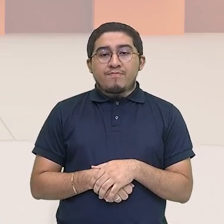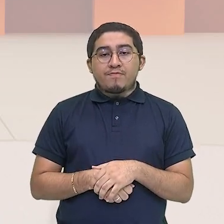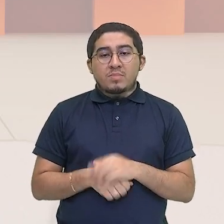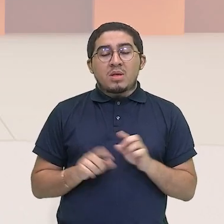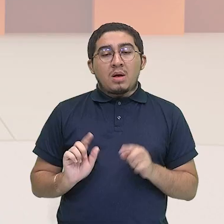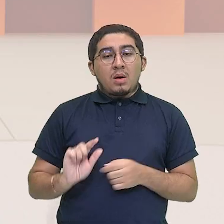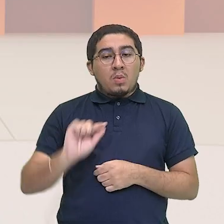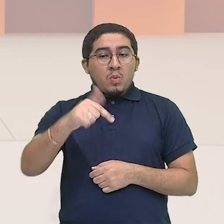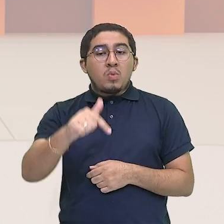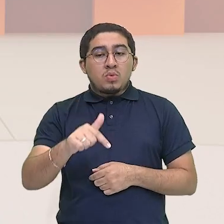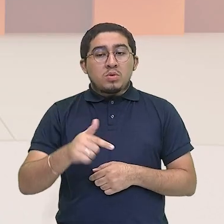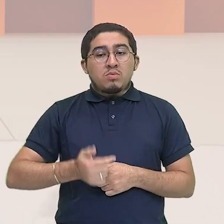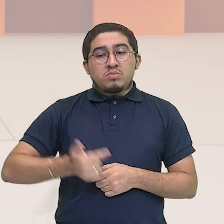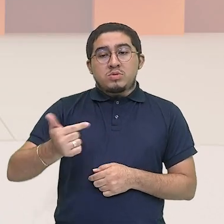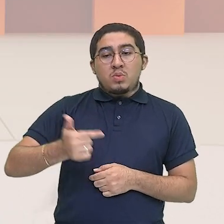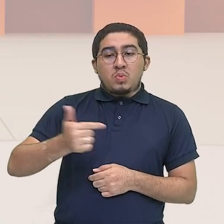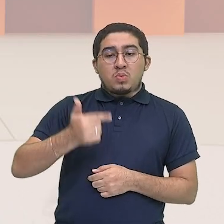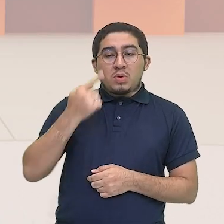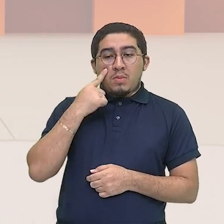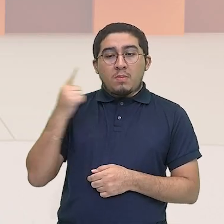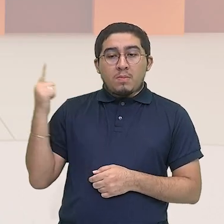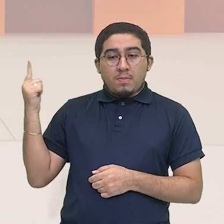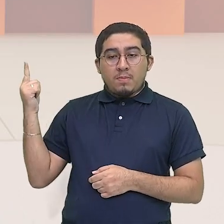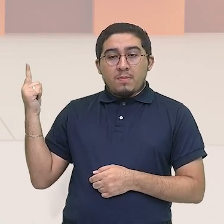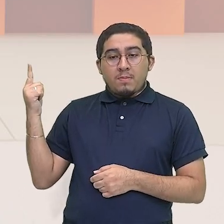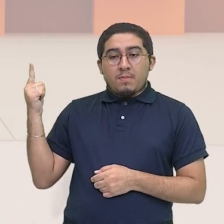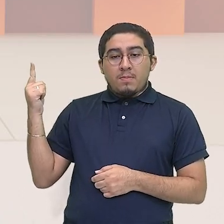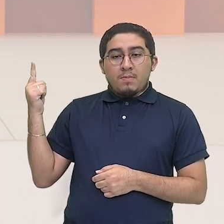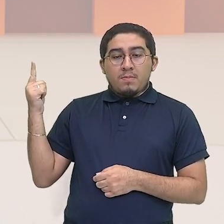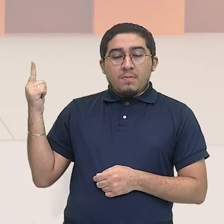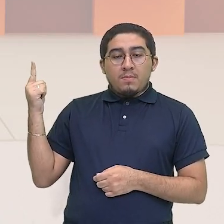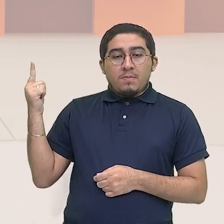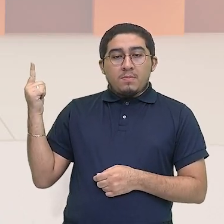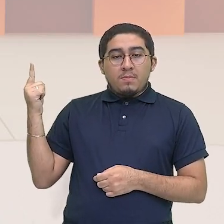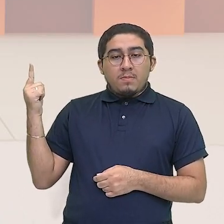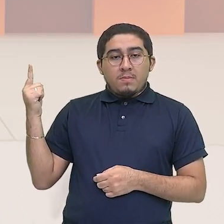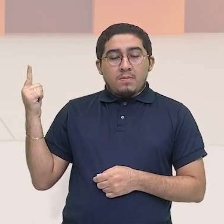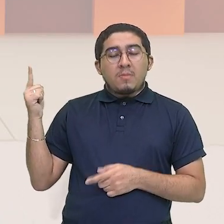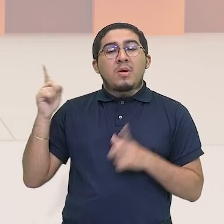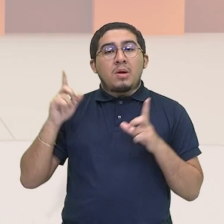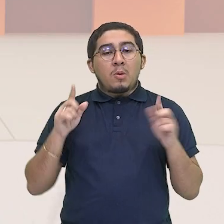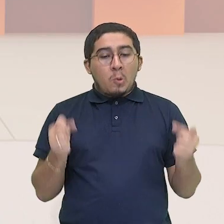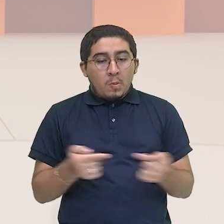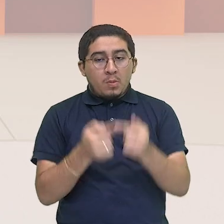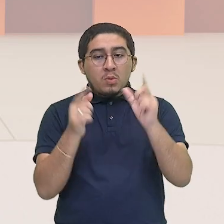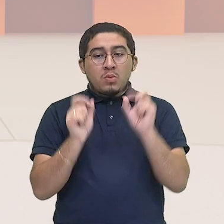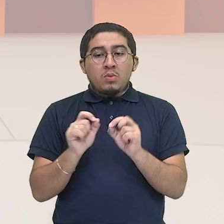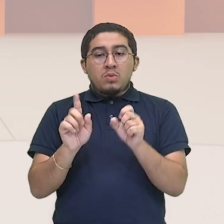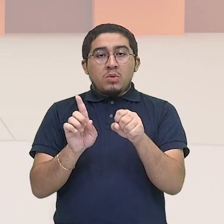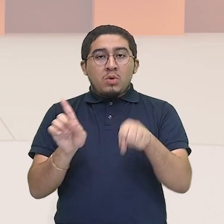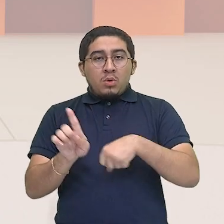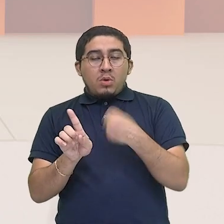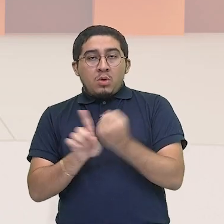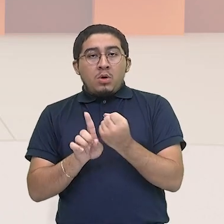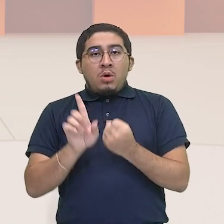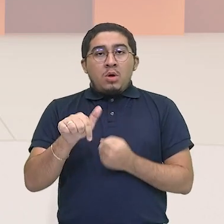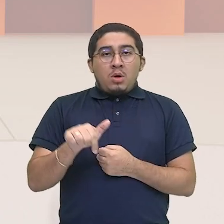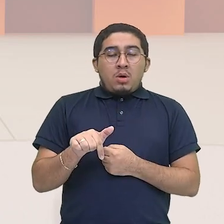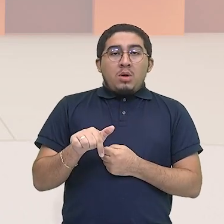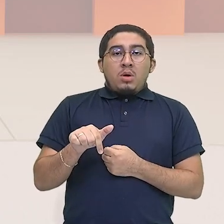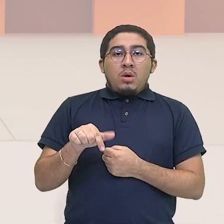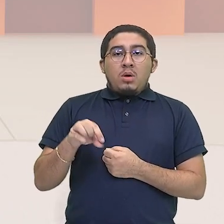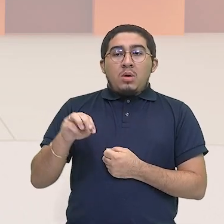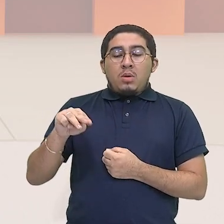a perspectiva 2, né, que é a perspectiva mais ligada aos sociólogos